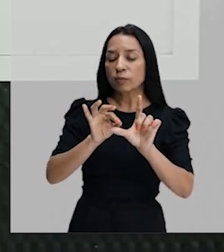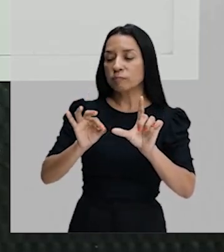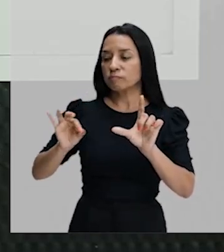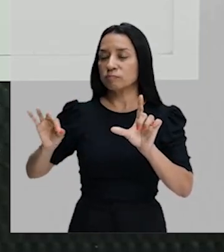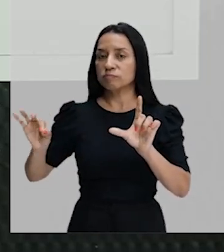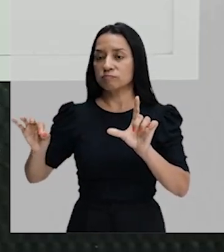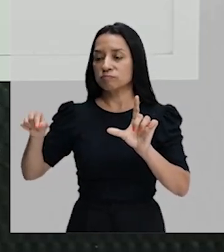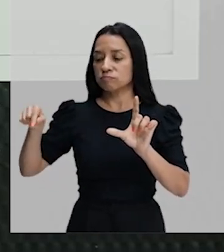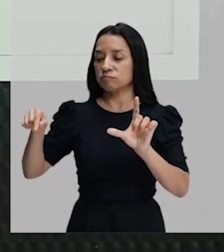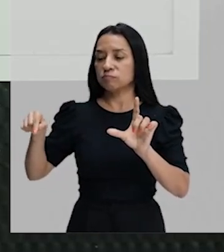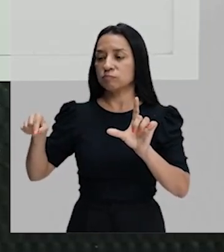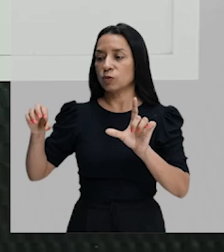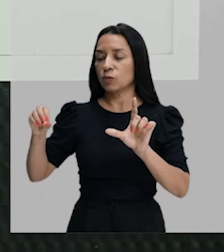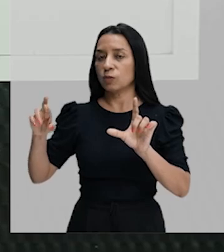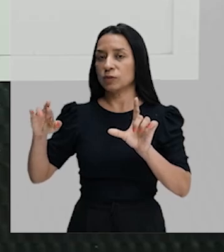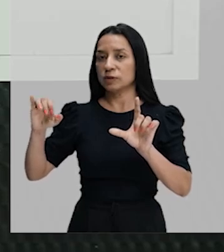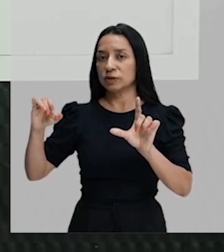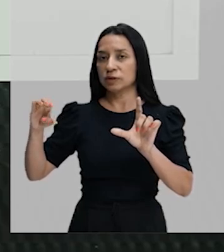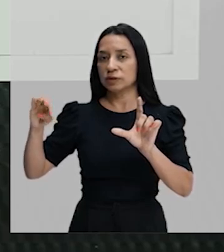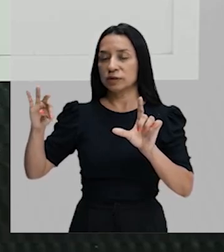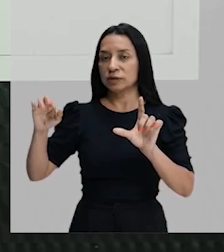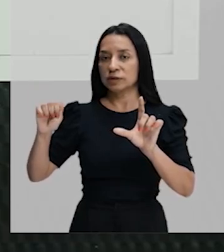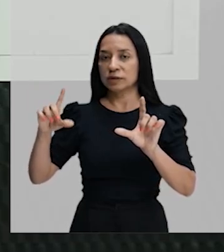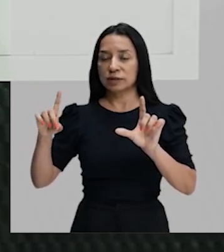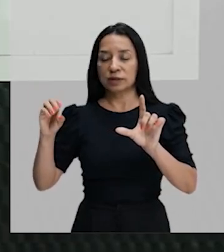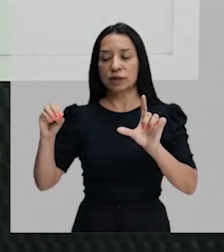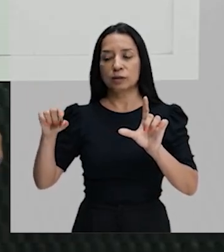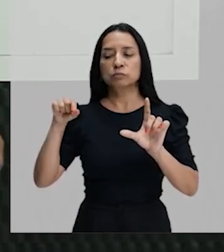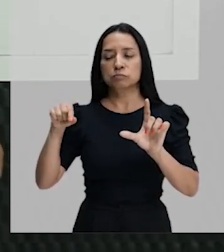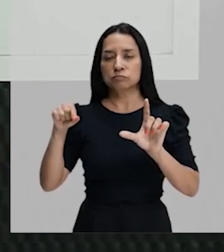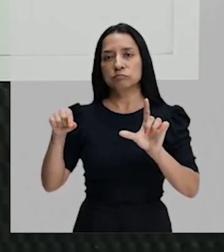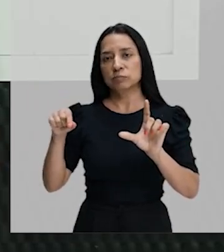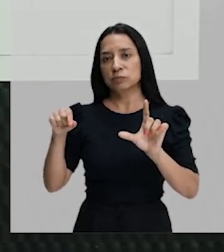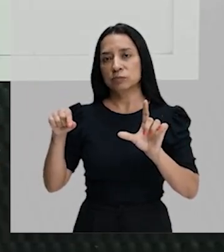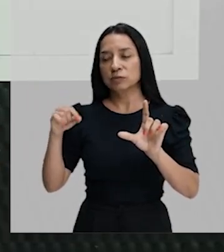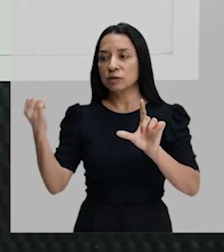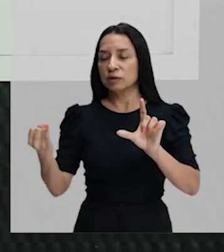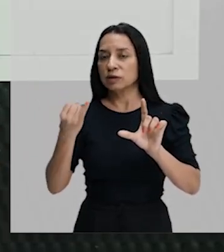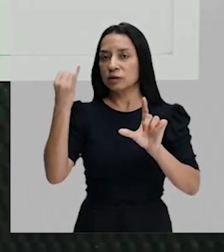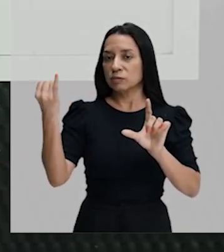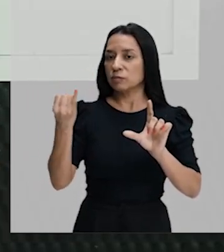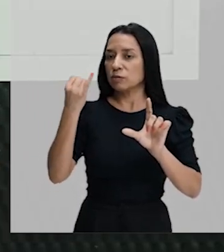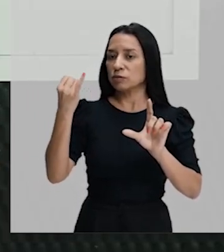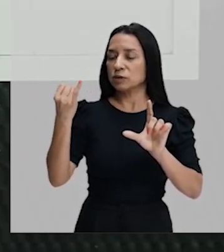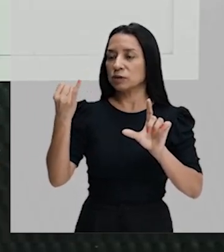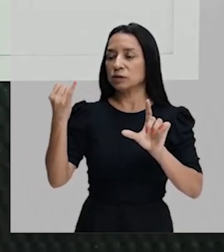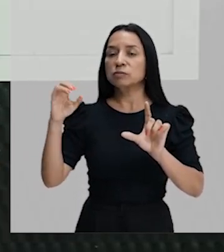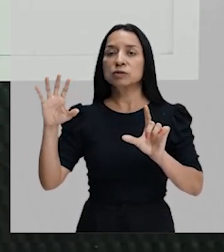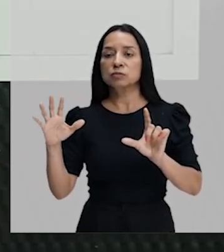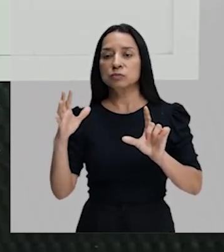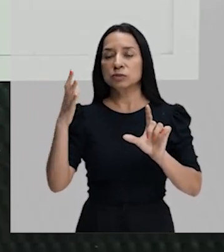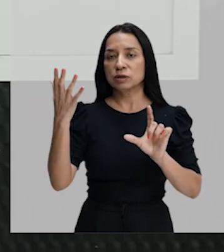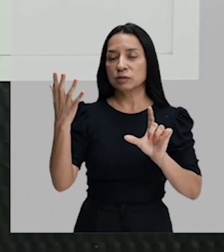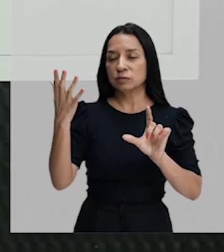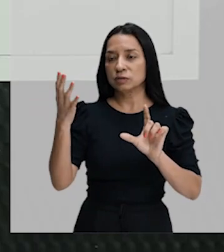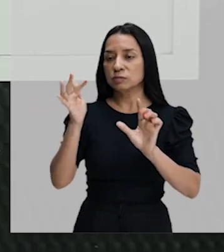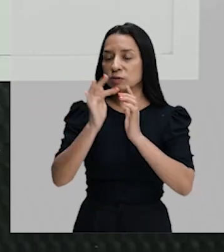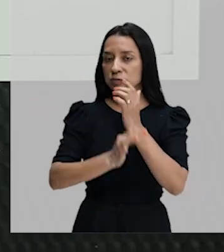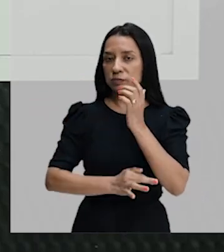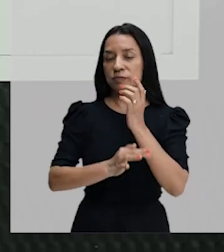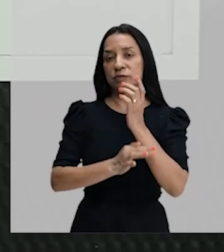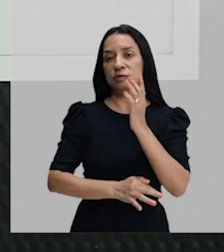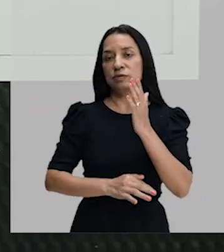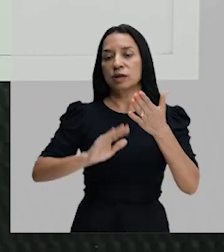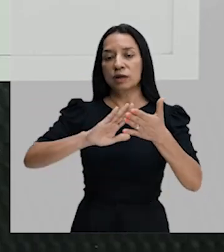orientado, tá certo? E essa orientação vai ser importante para os fenômenos físicos, ok? Então, a